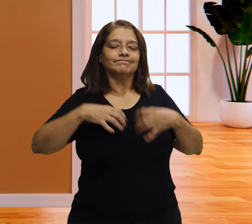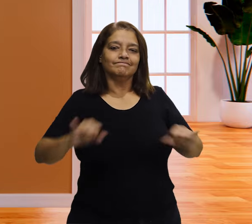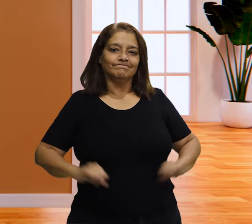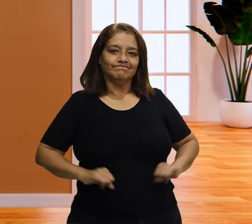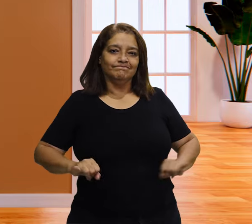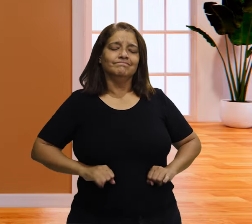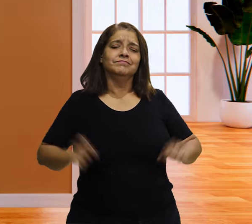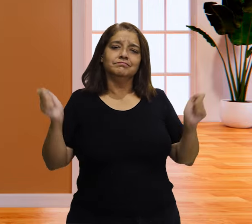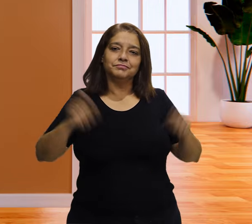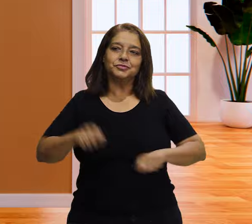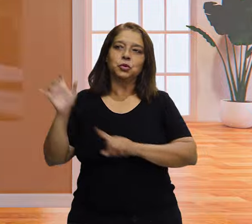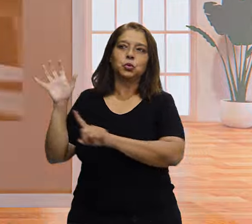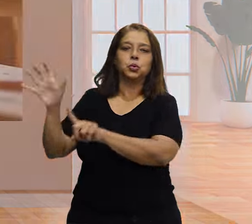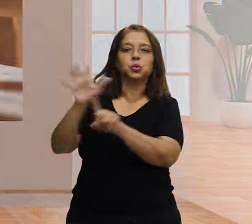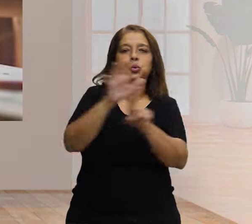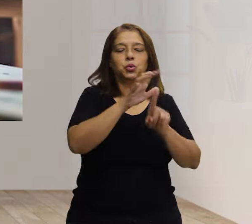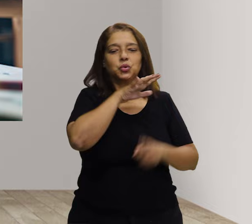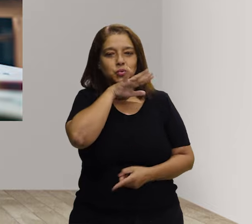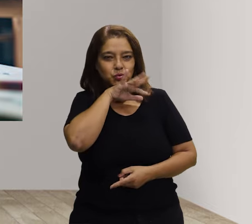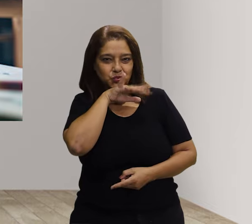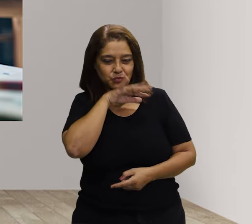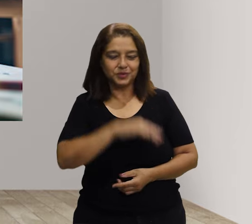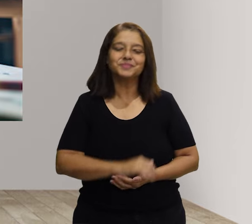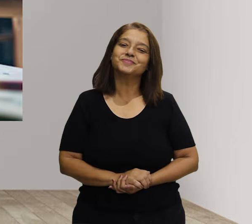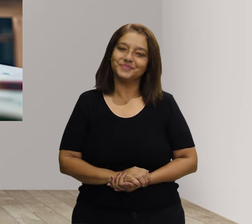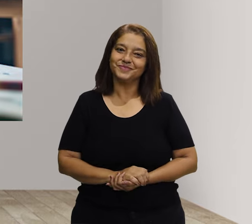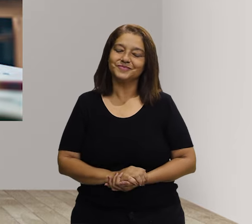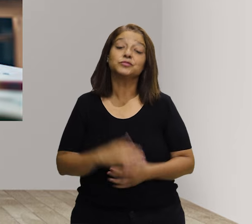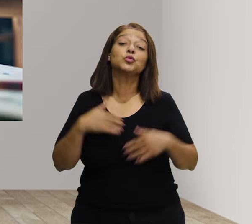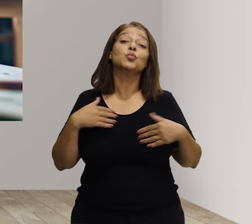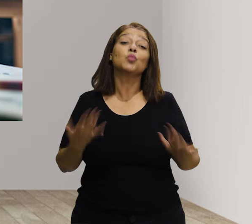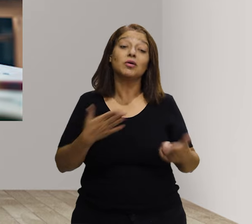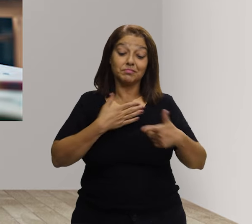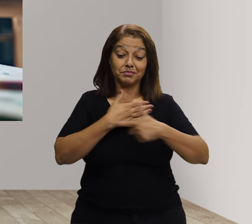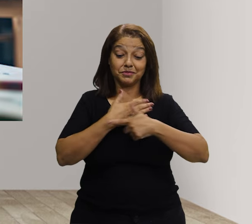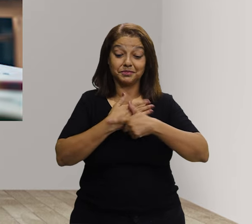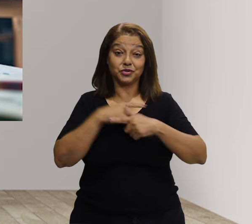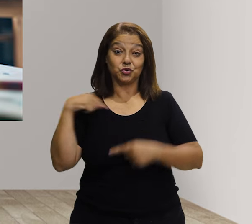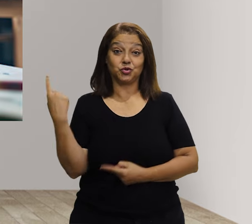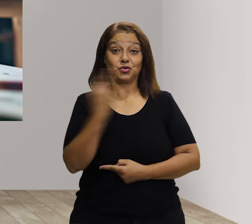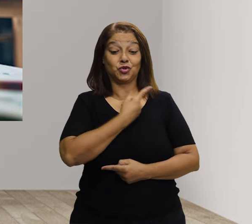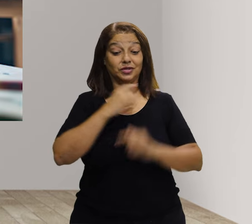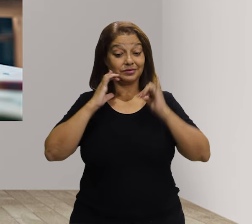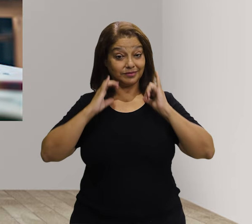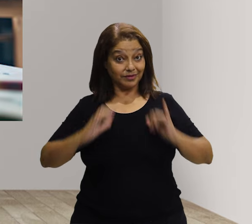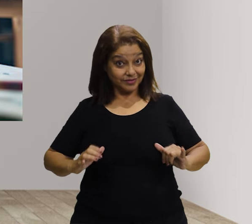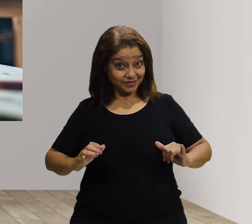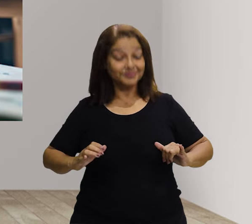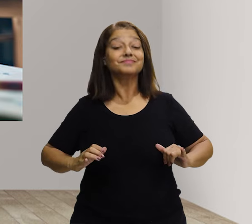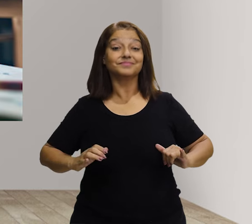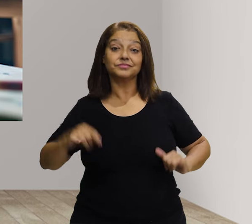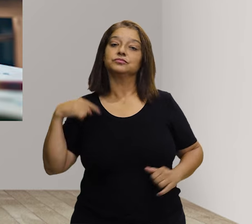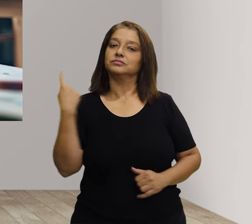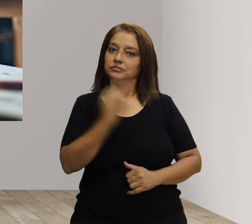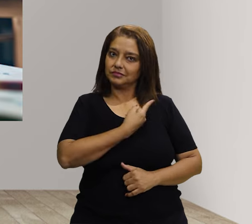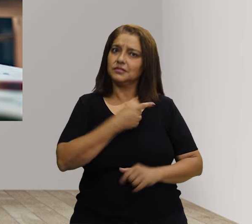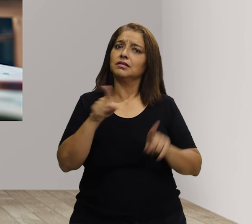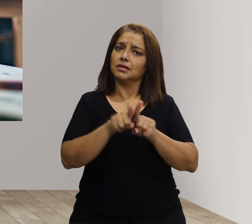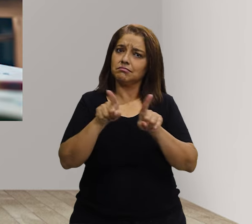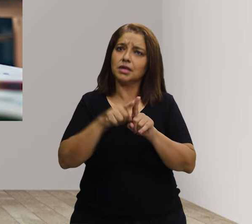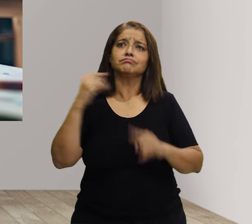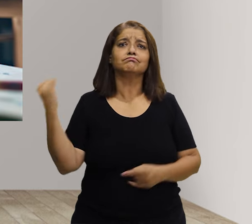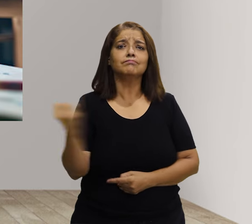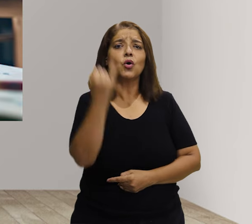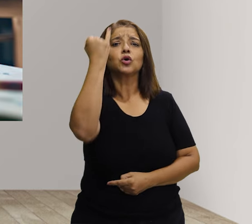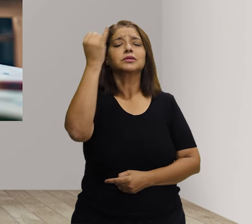doenças profundas. E qual é o nosso papel como cidadãos? Somos parte essencial na